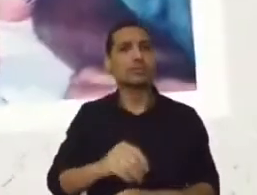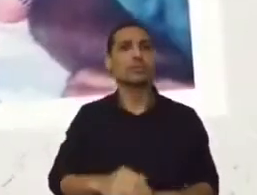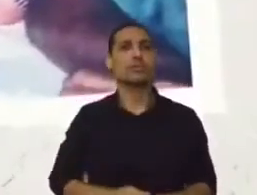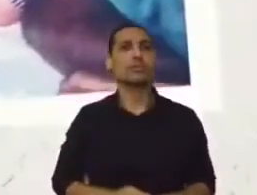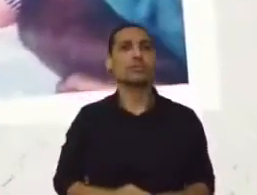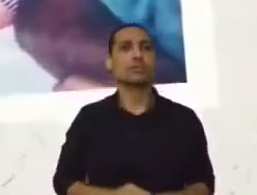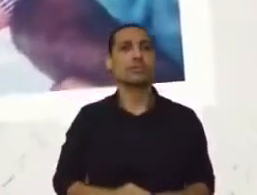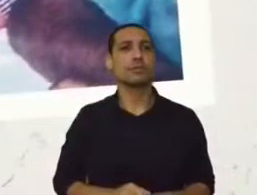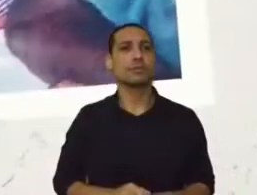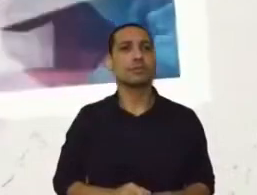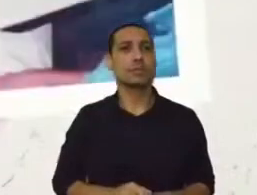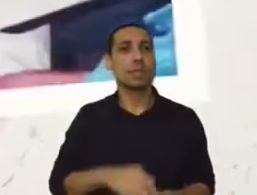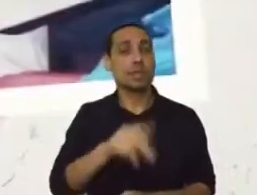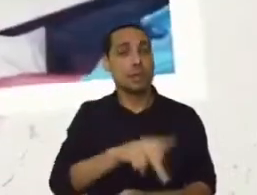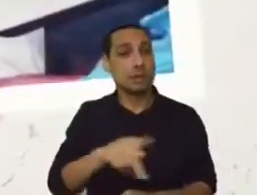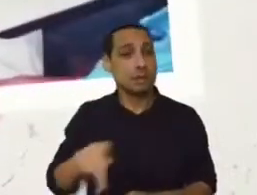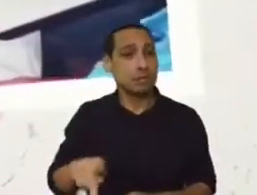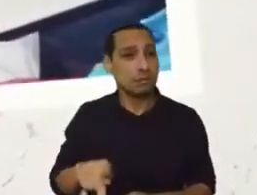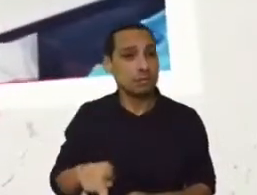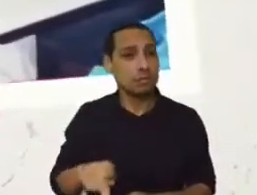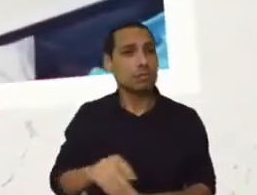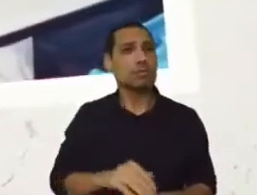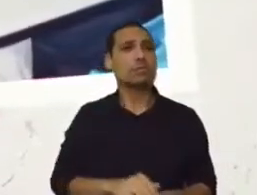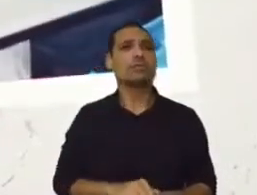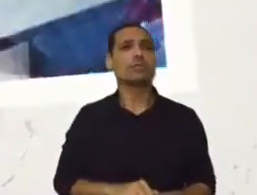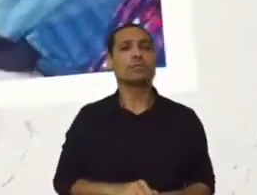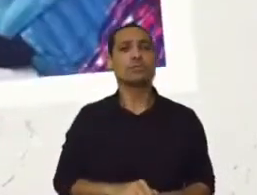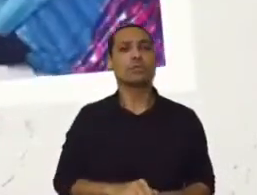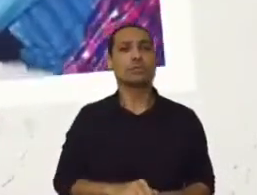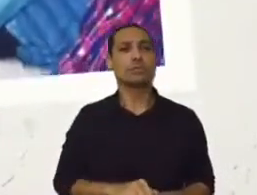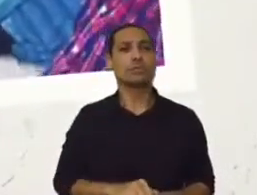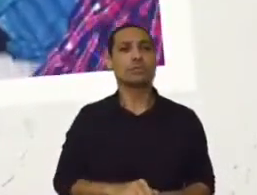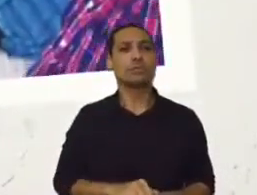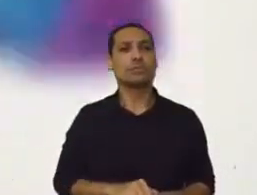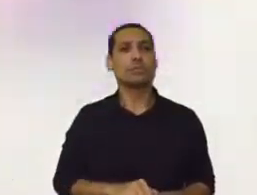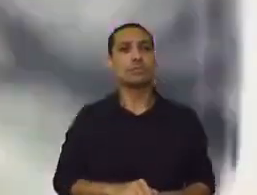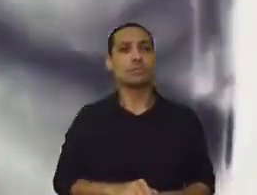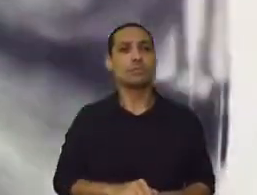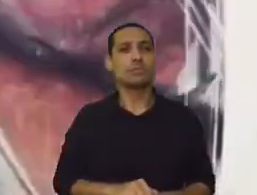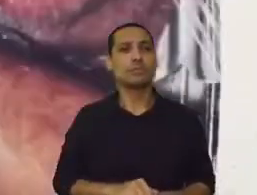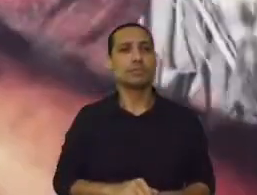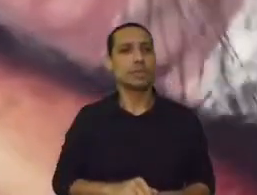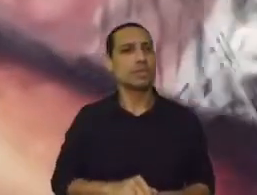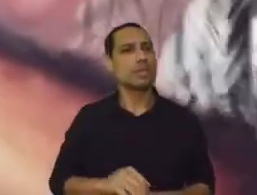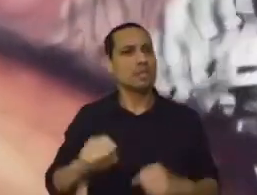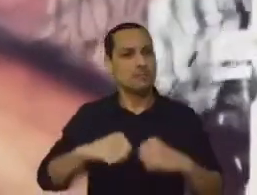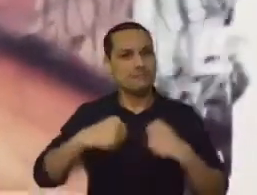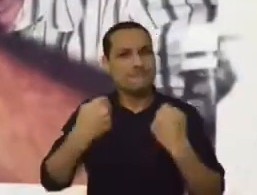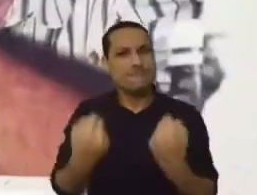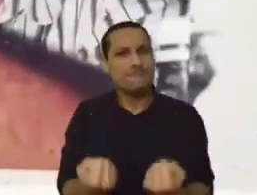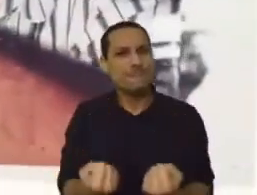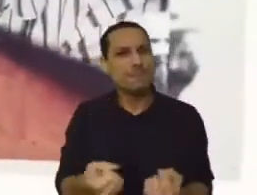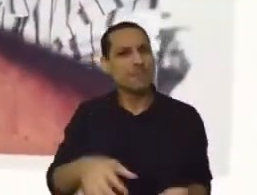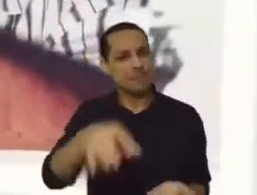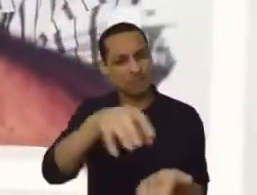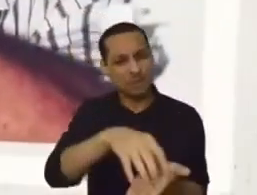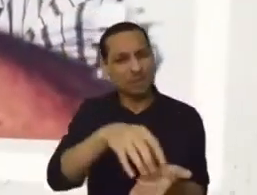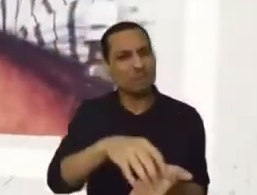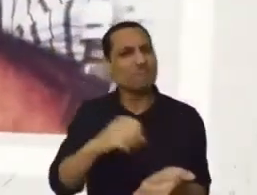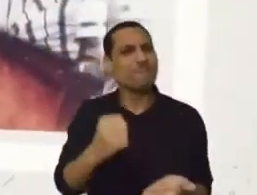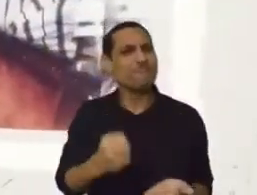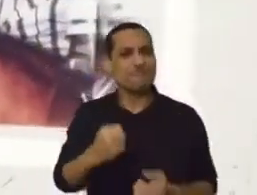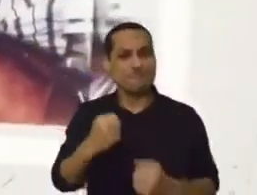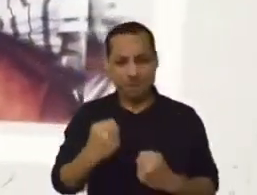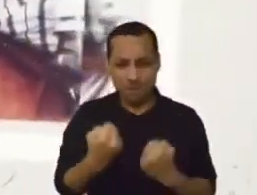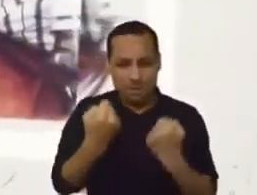professor, ajudaram a tornar a CUT uma central forte e combativa, ampla e justa. João Felício, presente. Kjeld